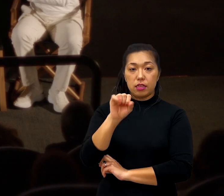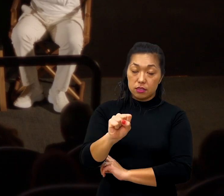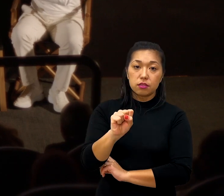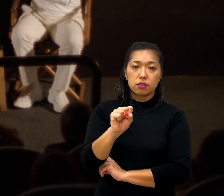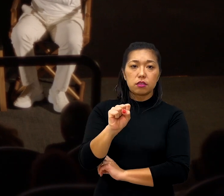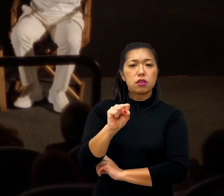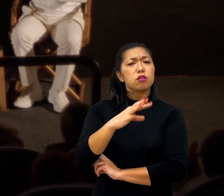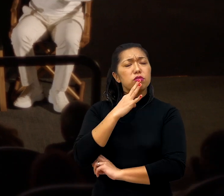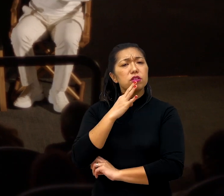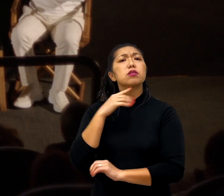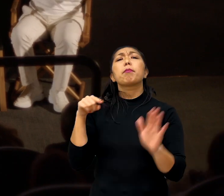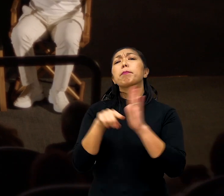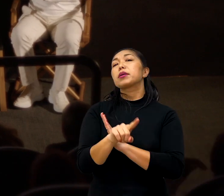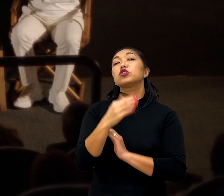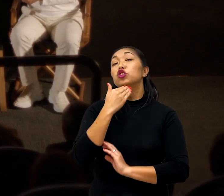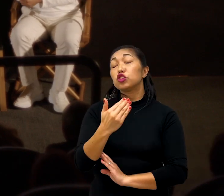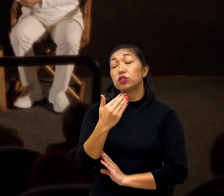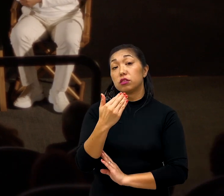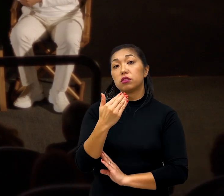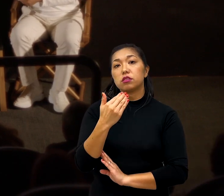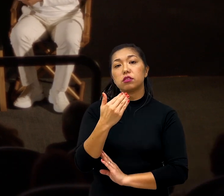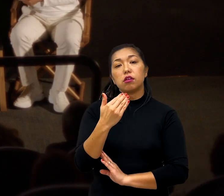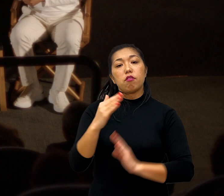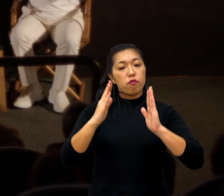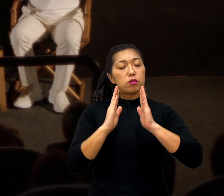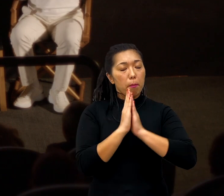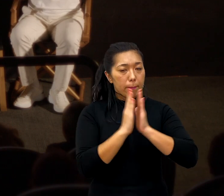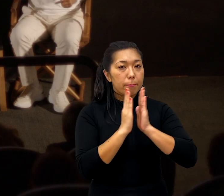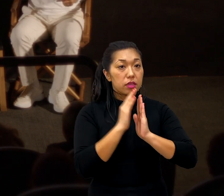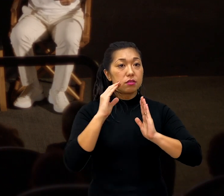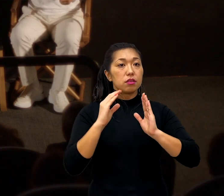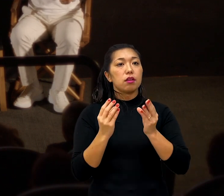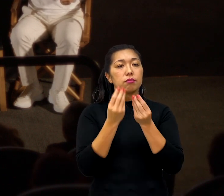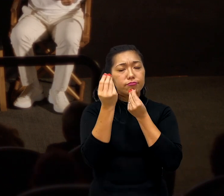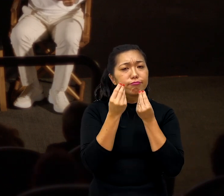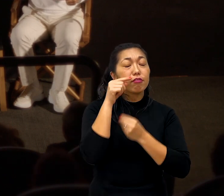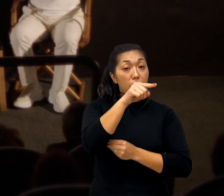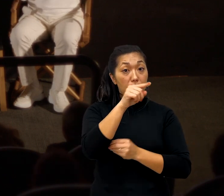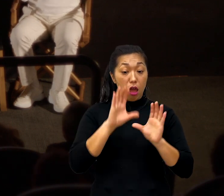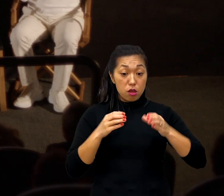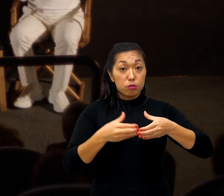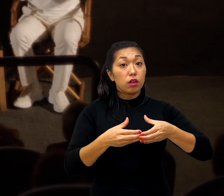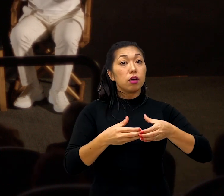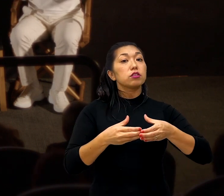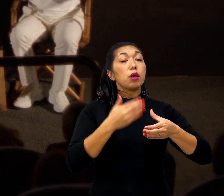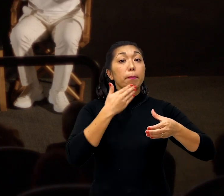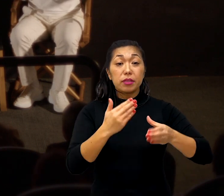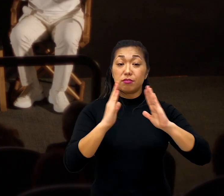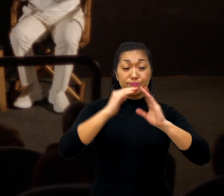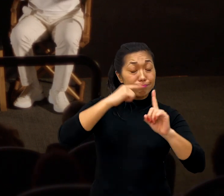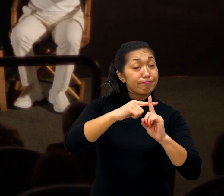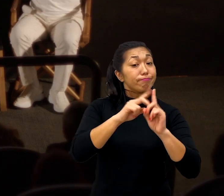E eu peguei esse padre, ele topou fazer uma missa campal na comunidade. E ele foi lá fazer uma missa campal para não derrubar